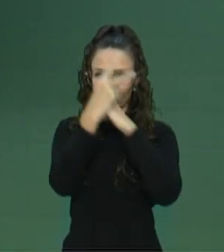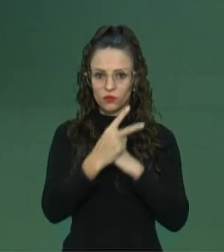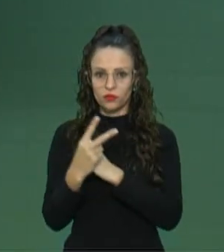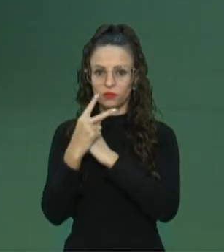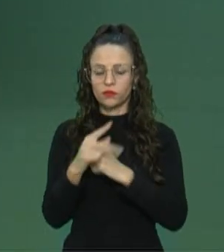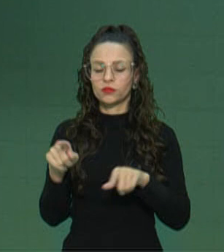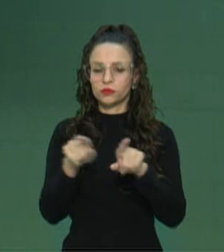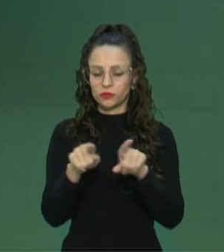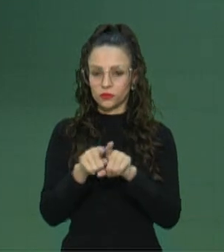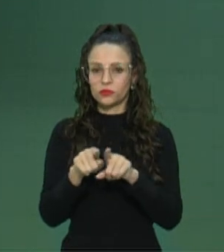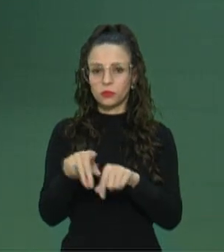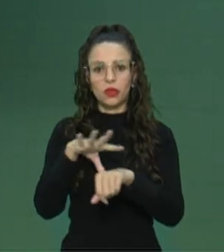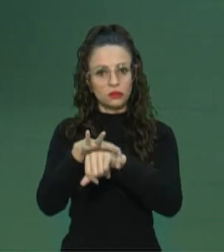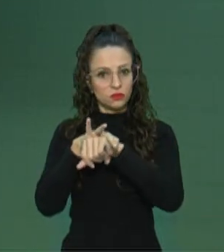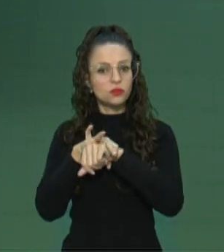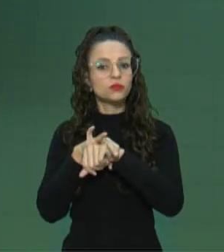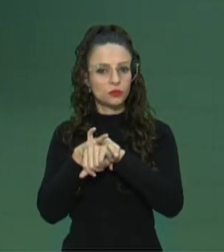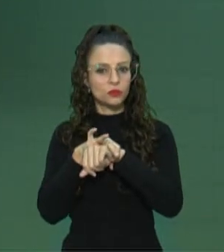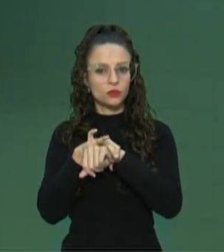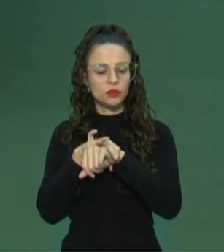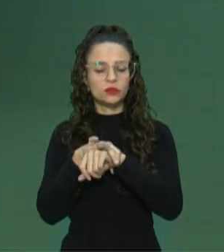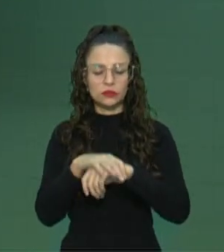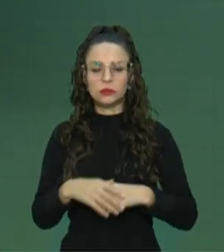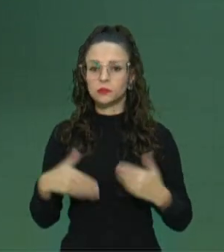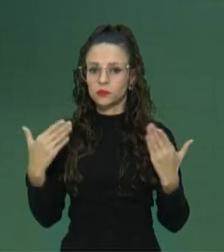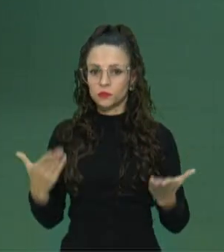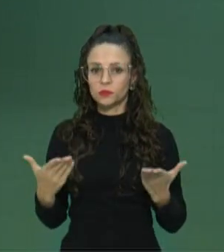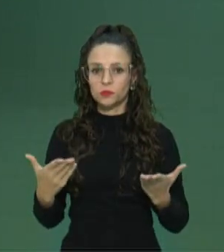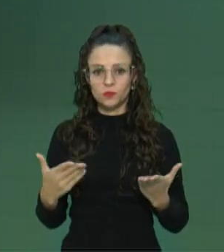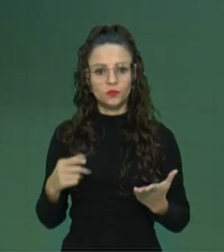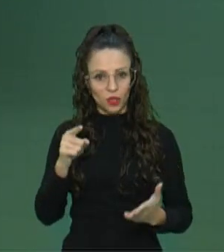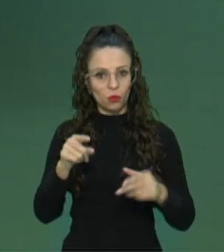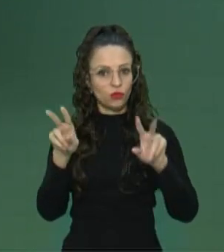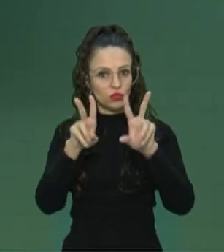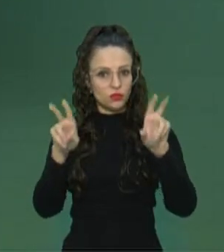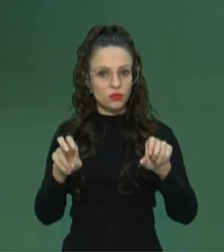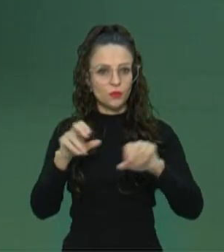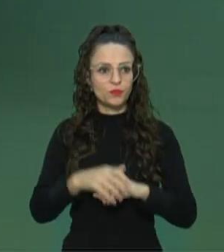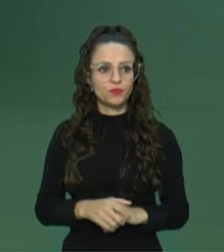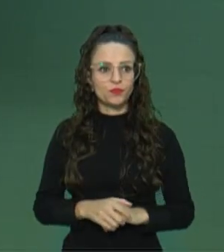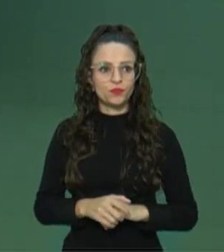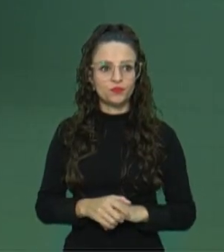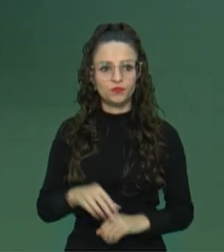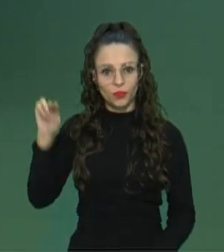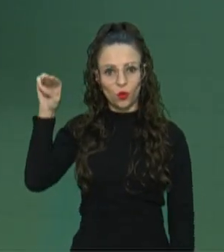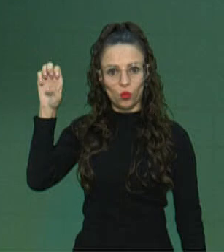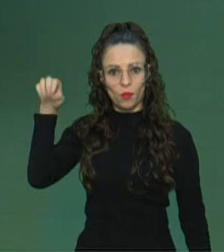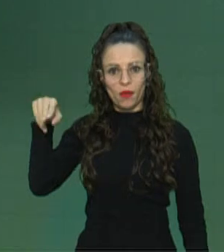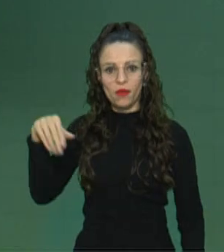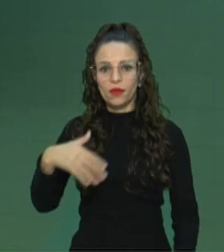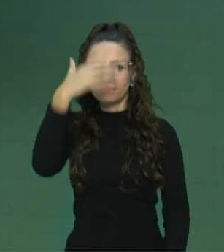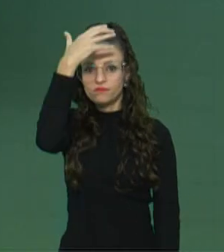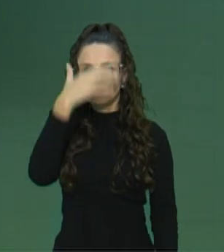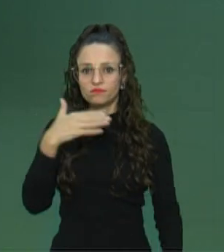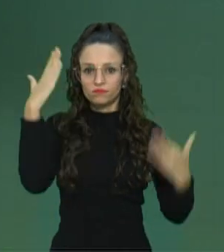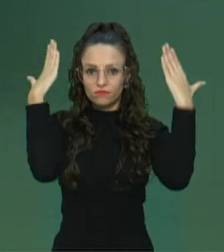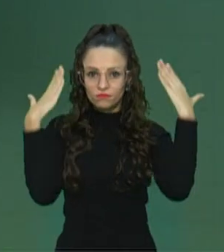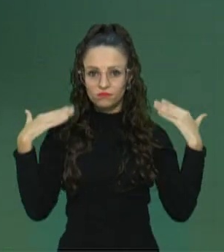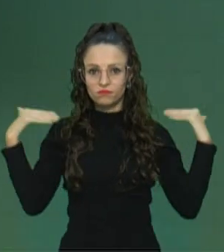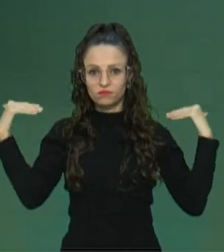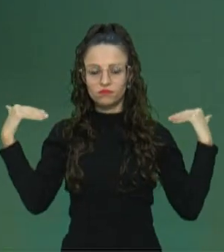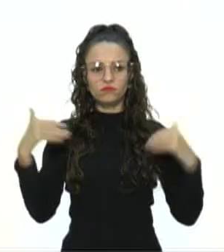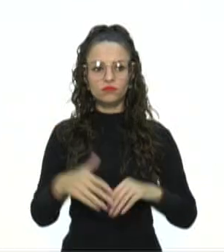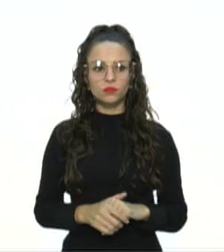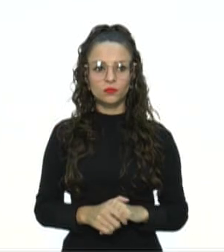praticante, também é segurança para todos, né? Então também tem essa questão. Então tem o men, que é essa espécie de capacete aqui dentro dessa